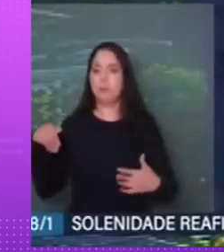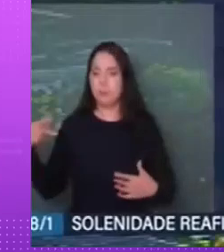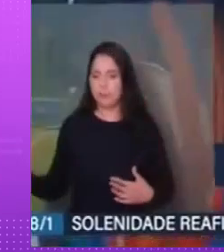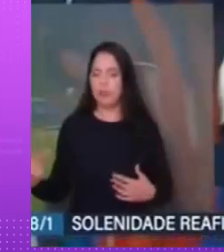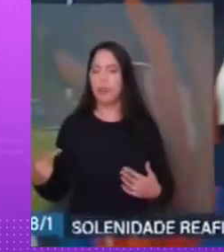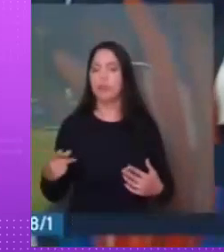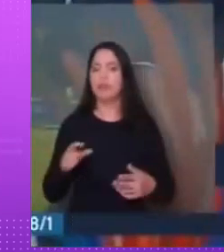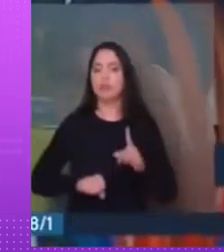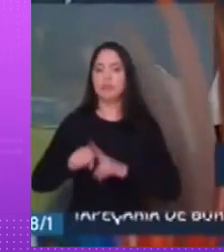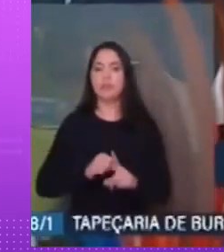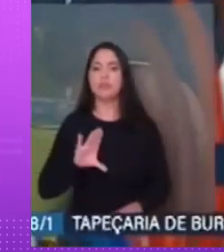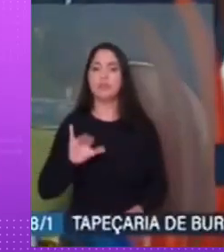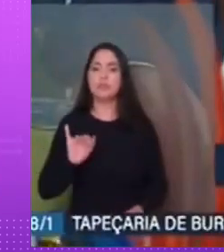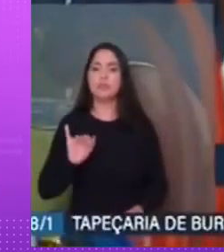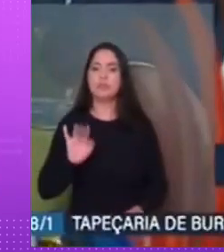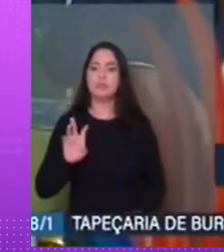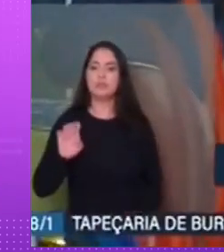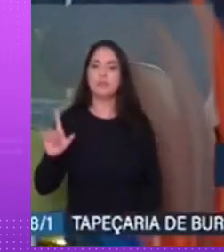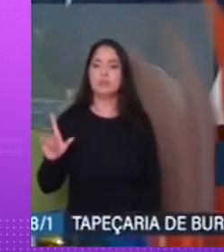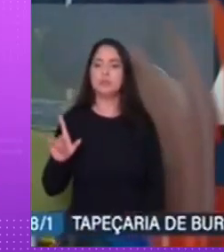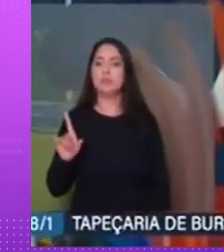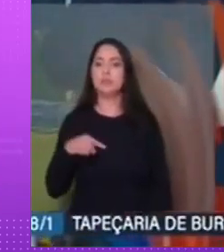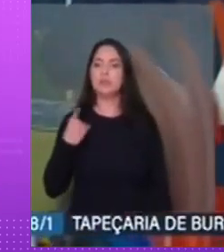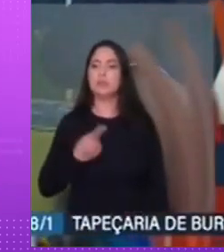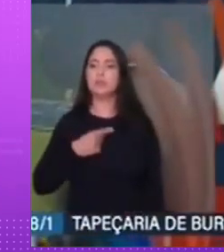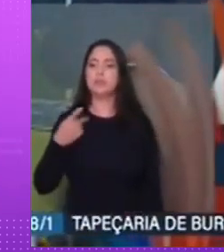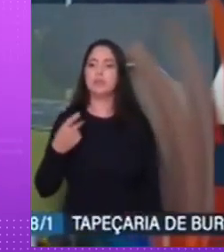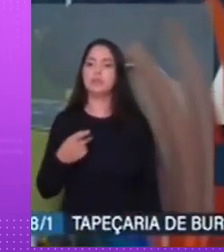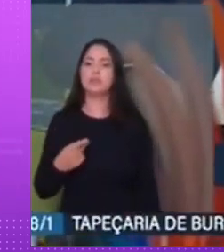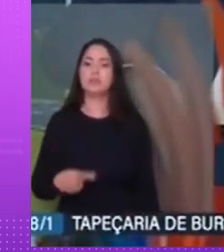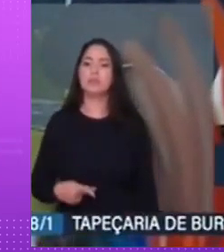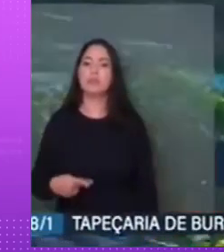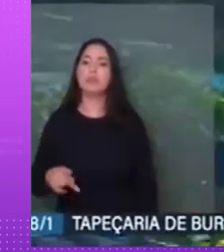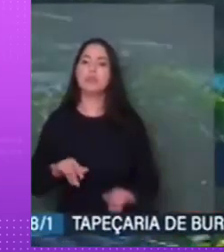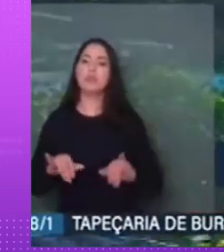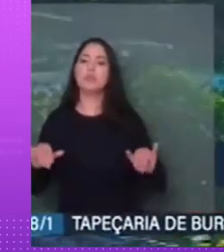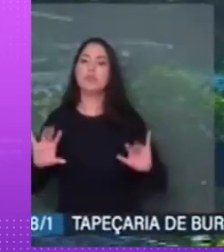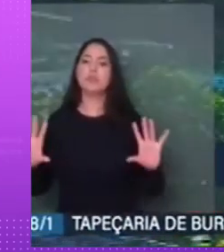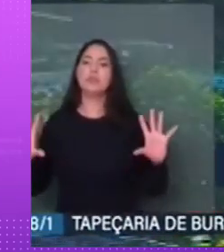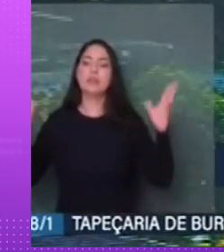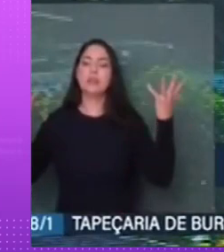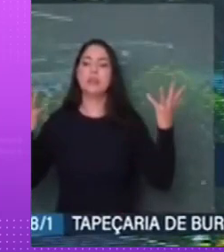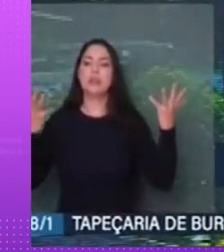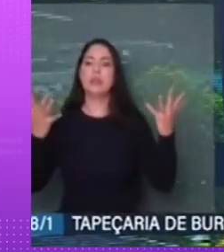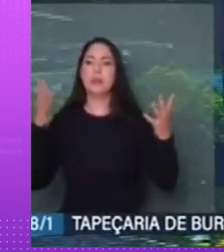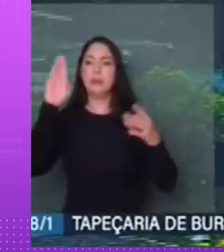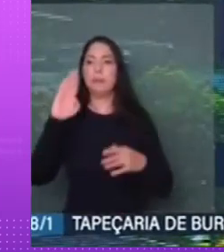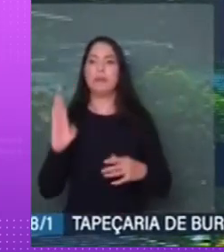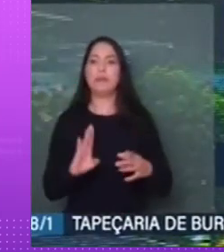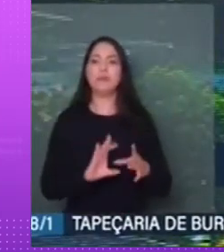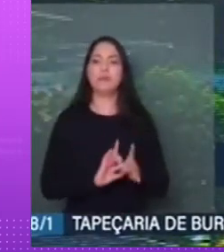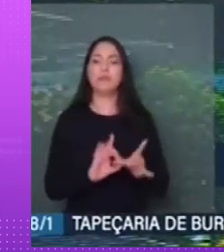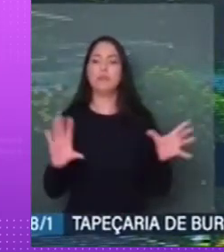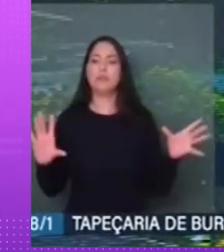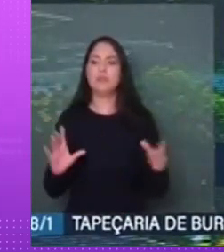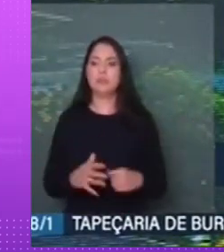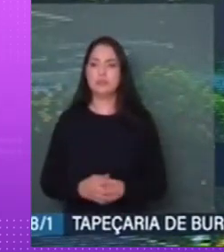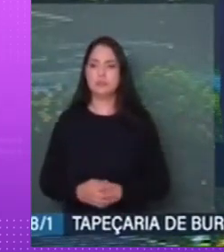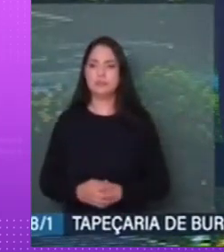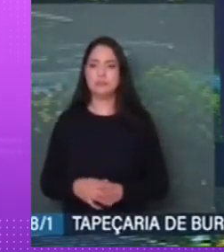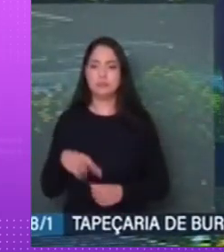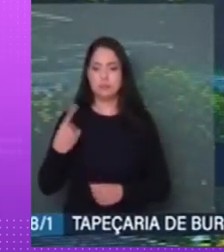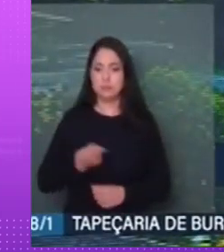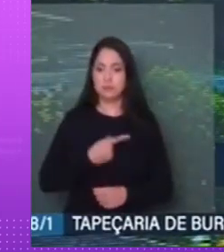completamos um ano dos ataques às sedes dos três poderes, a polícia deflagrou também mais uma etapa da Operação Lesa Pátria, que